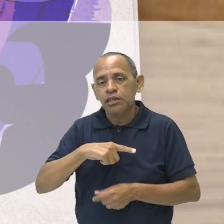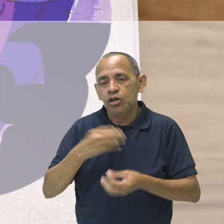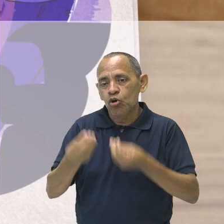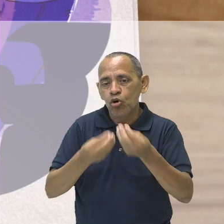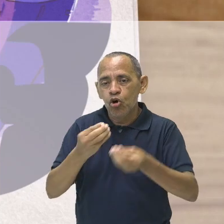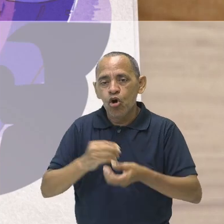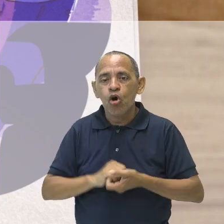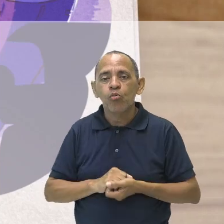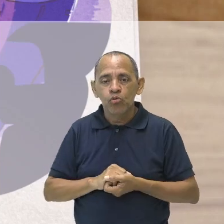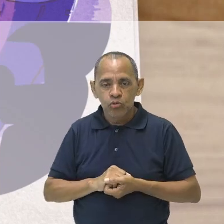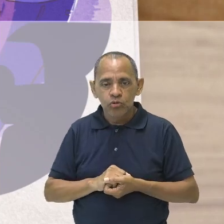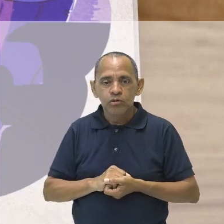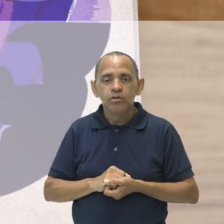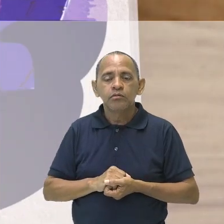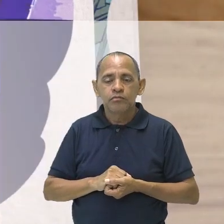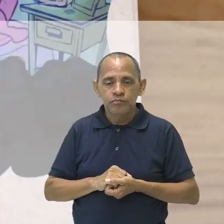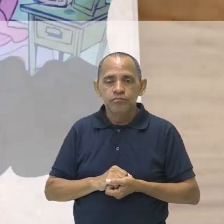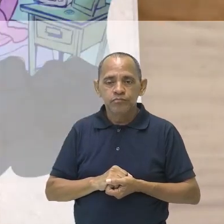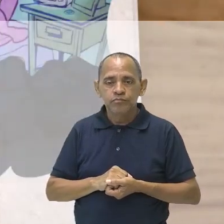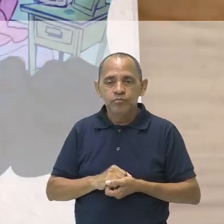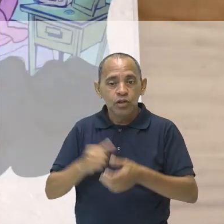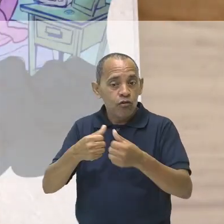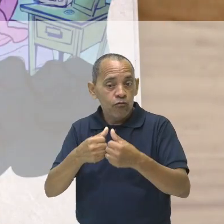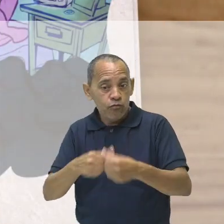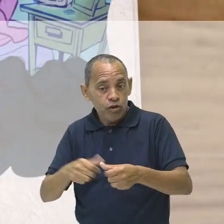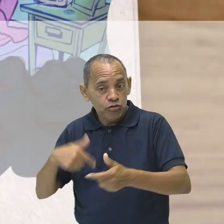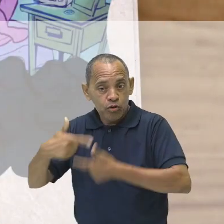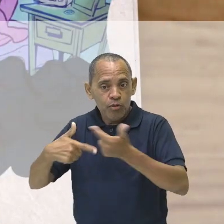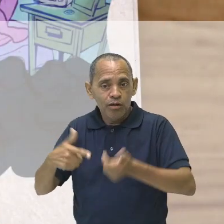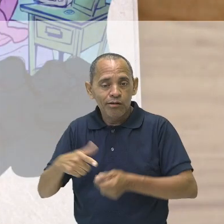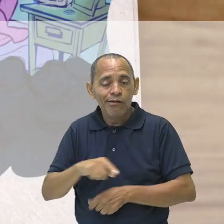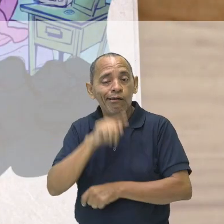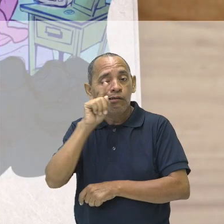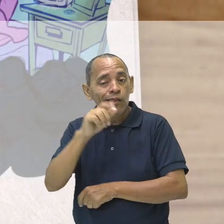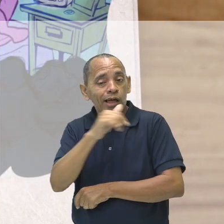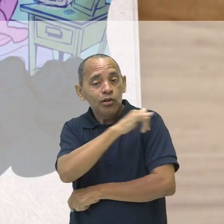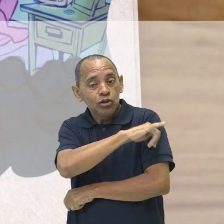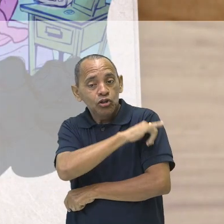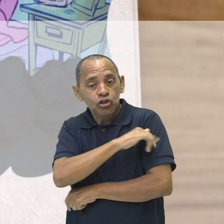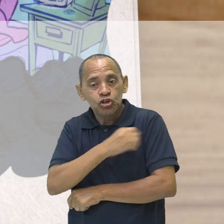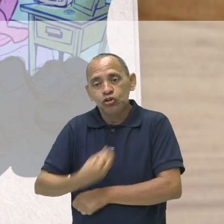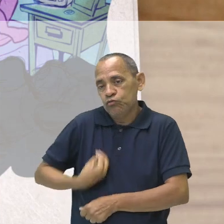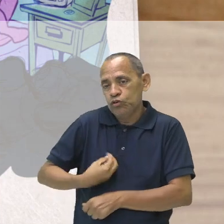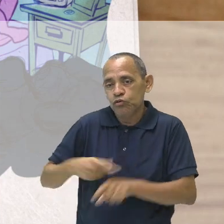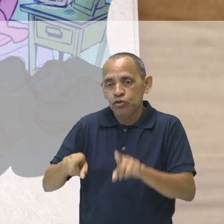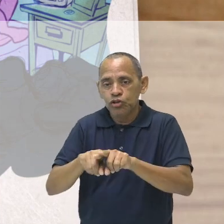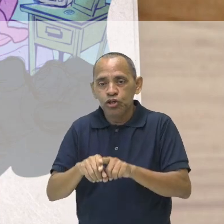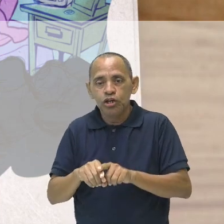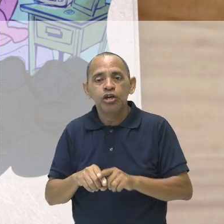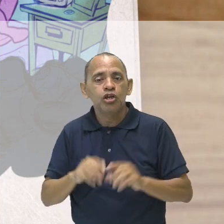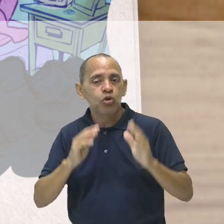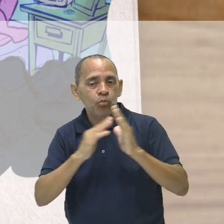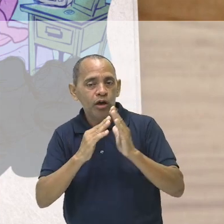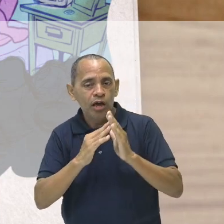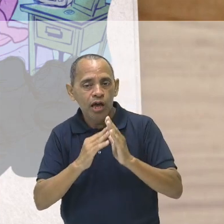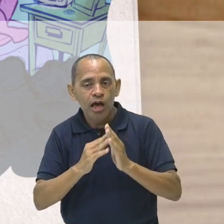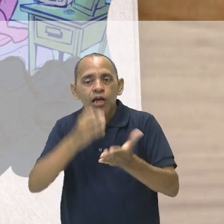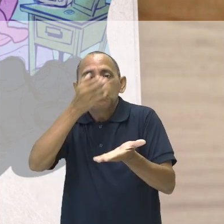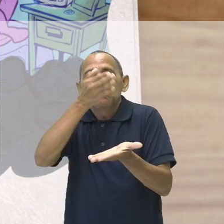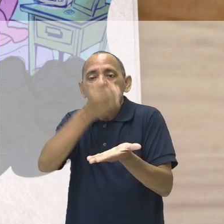deixando-a permanecer com o trabalho. No Rio de Janeiro, Macabea mora numa pensão e divide o quarto com 3